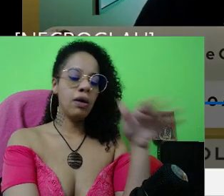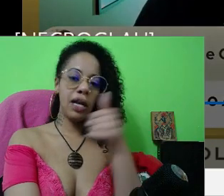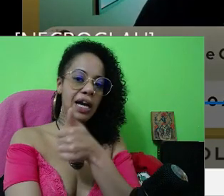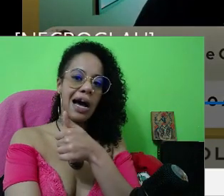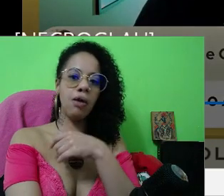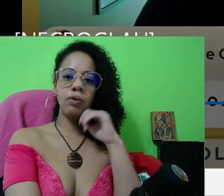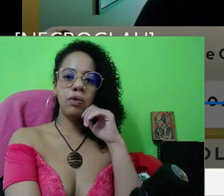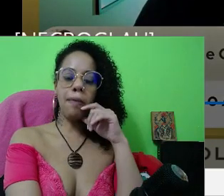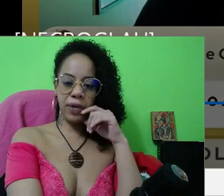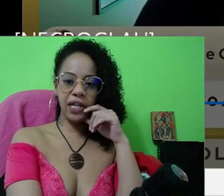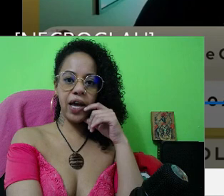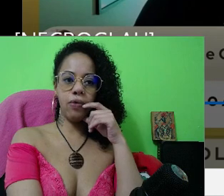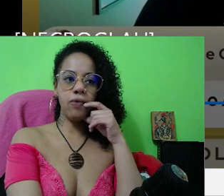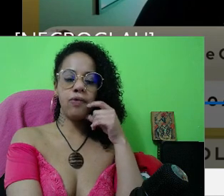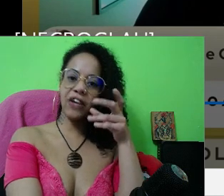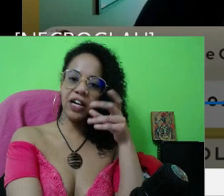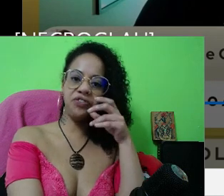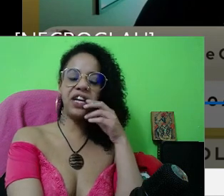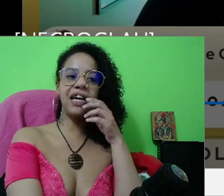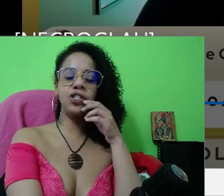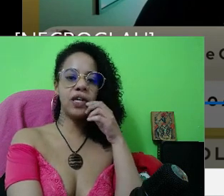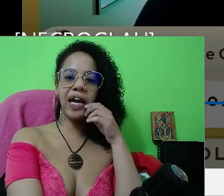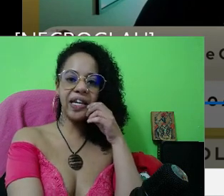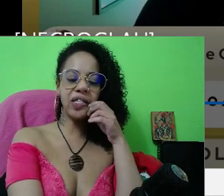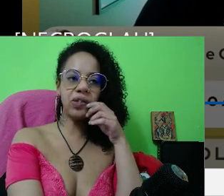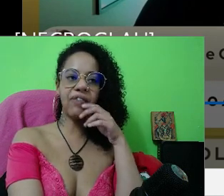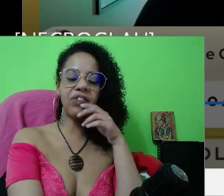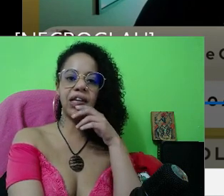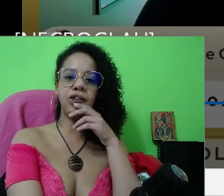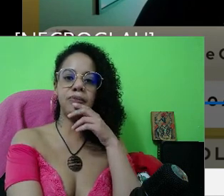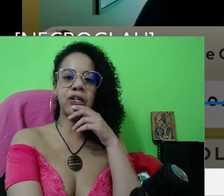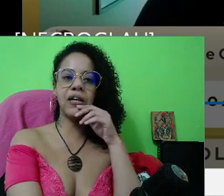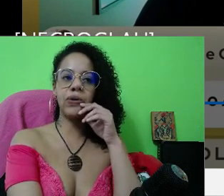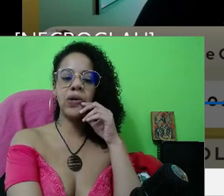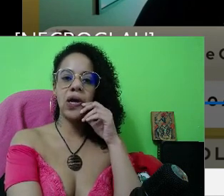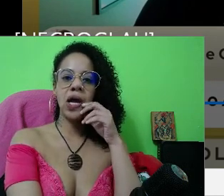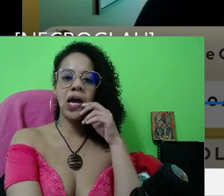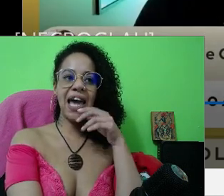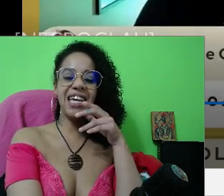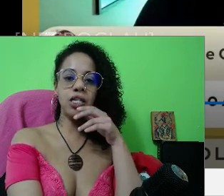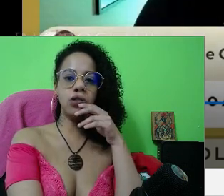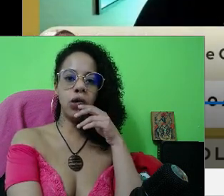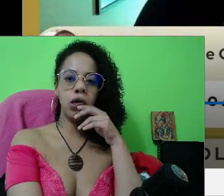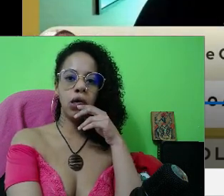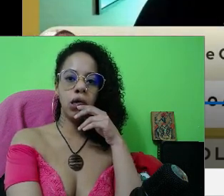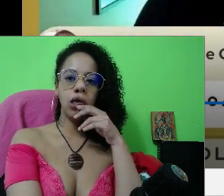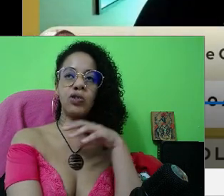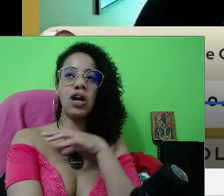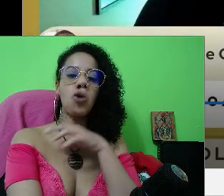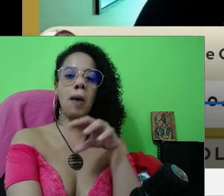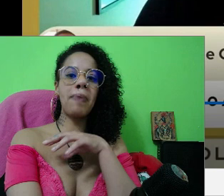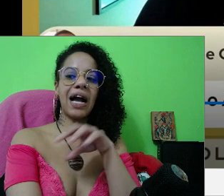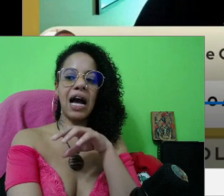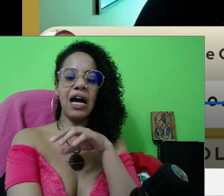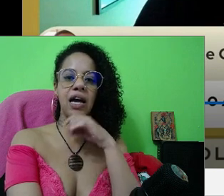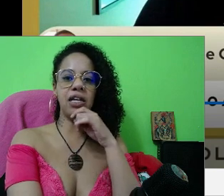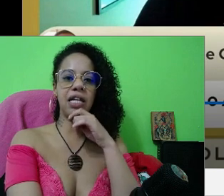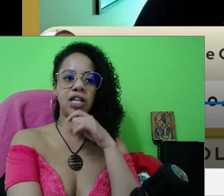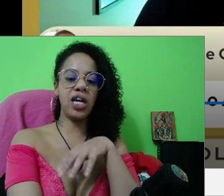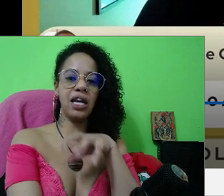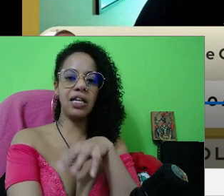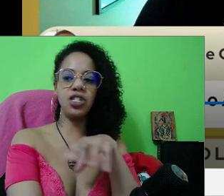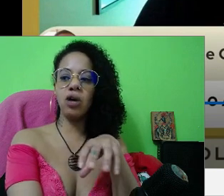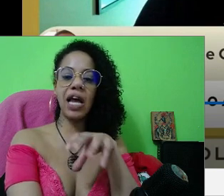legal aprendeu faz diferente é isso que é falado no meu canal é isso não tem como apagar